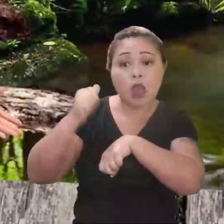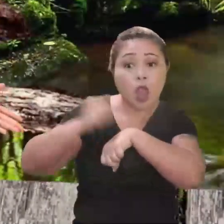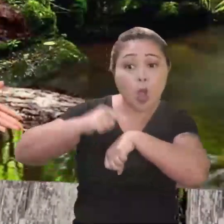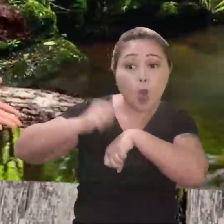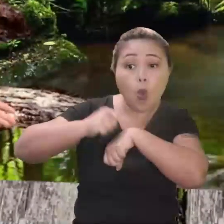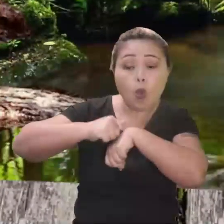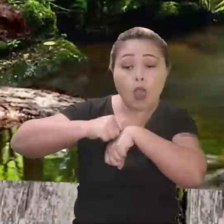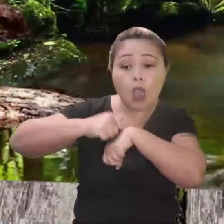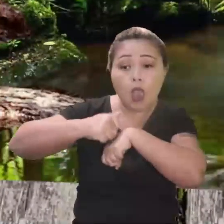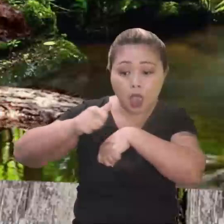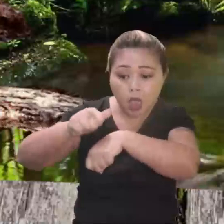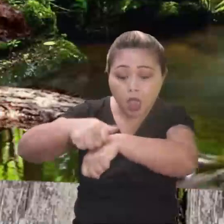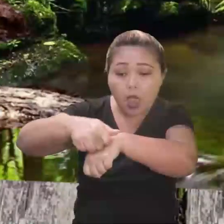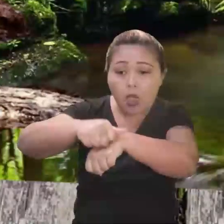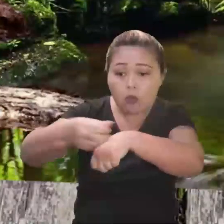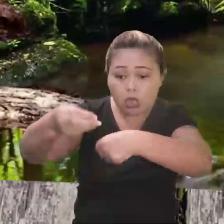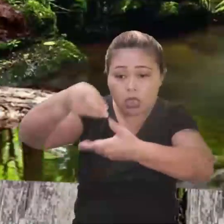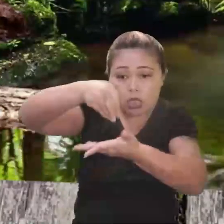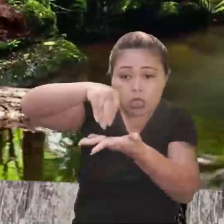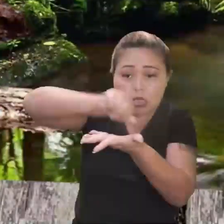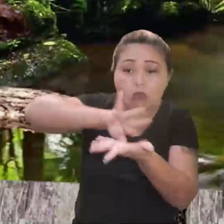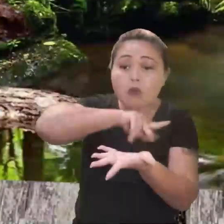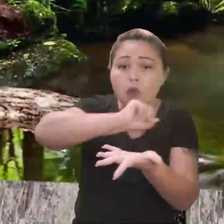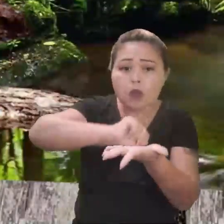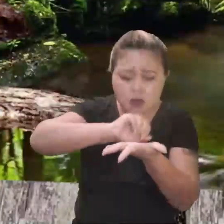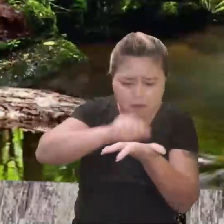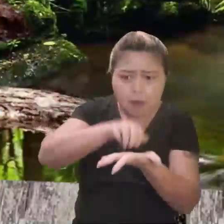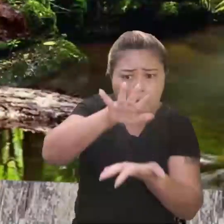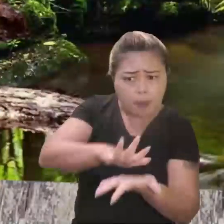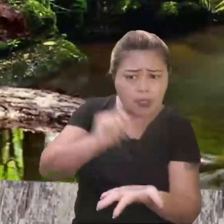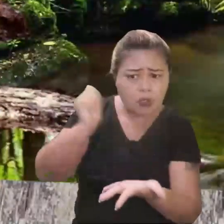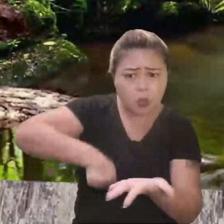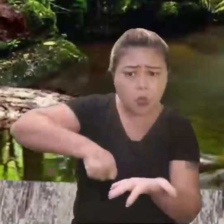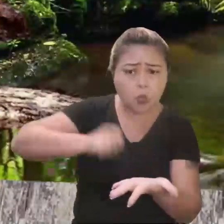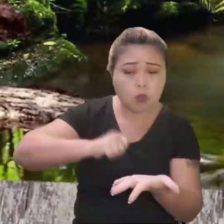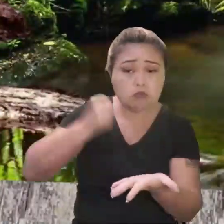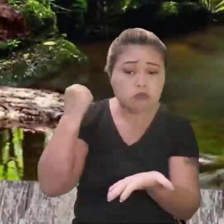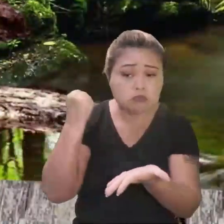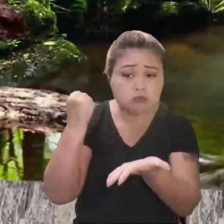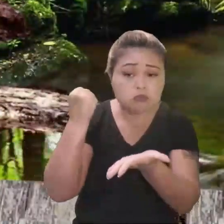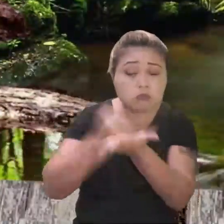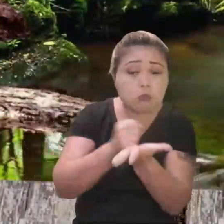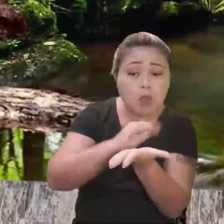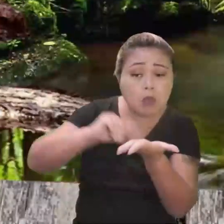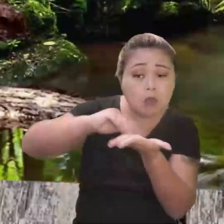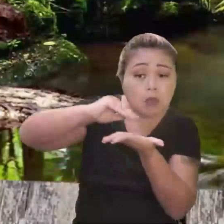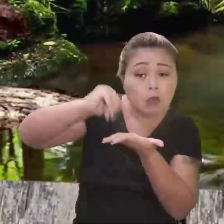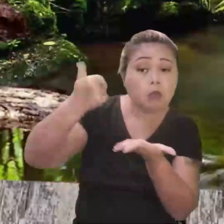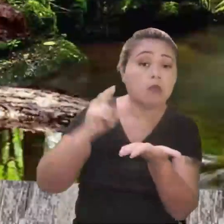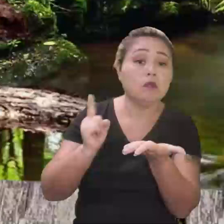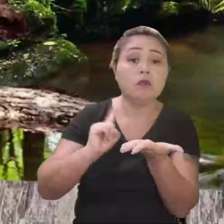sedimento pode soterrar um animal e permitir que eu tenha um registro fóssil?